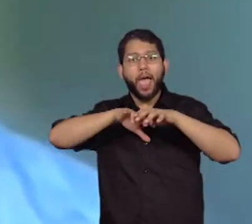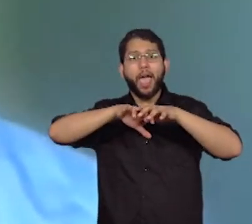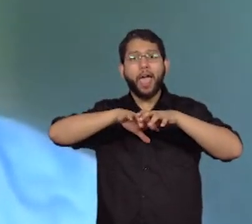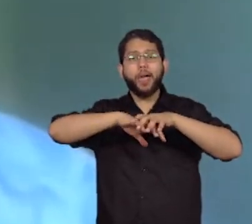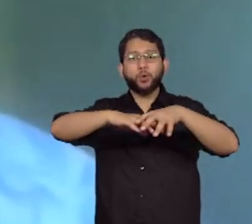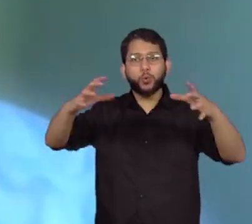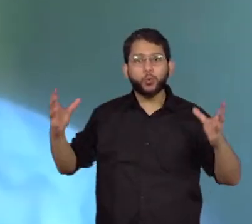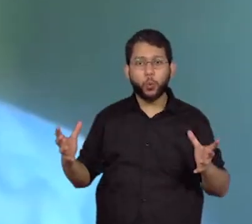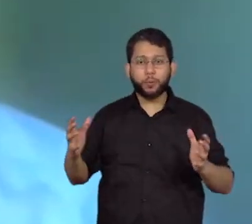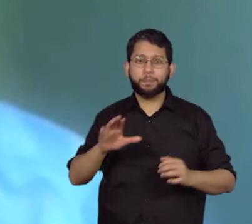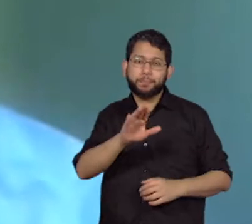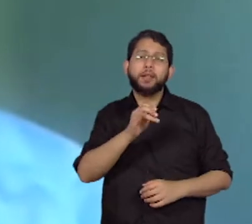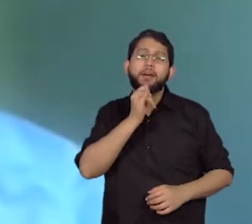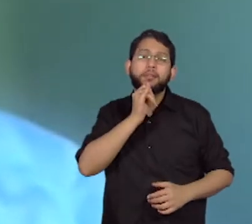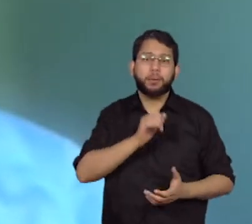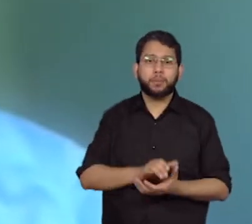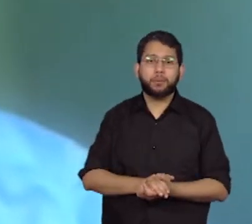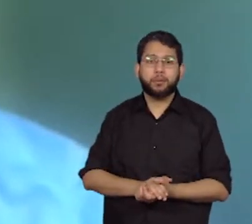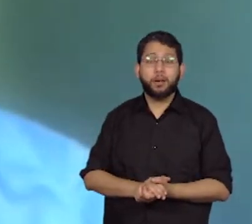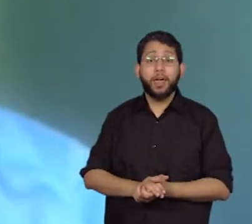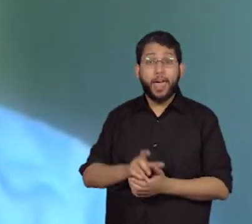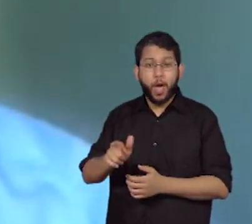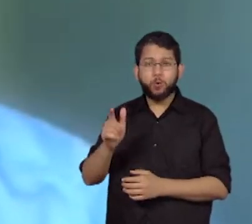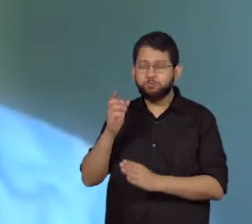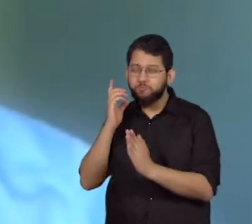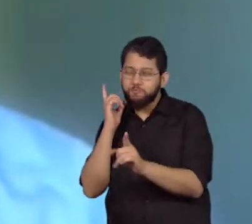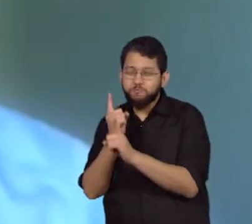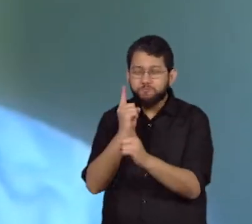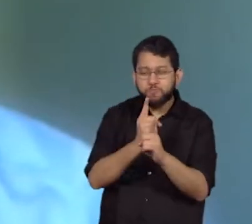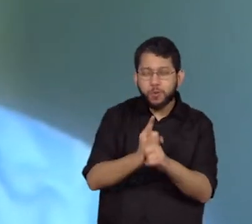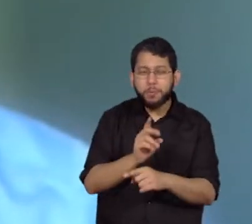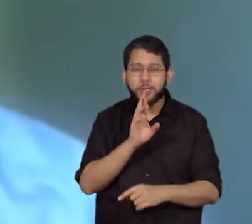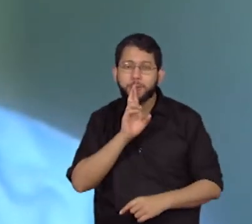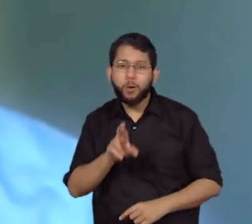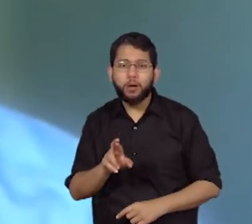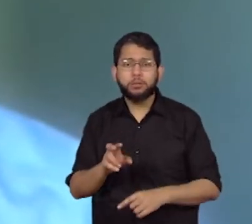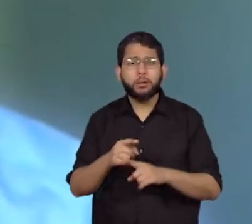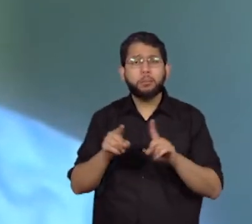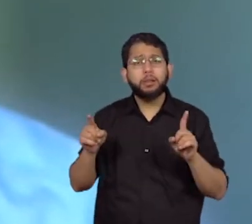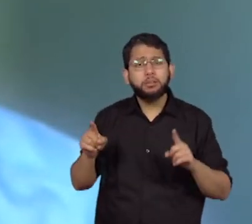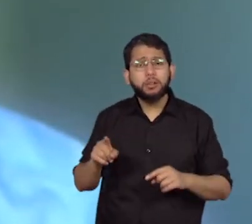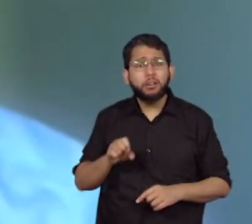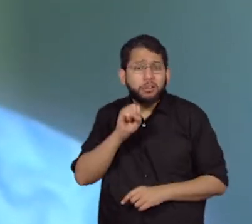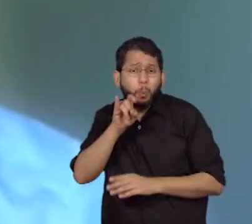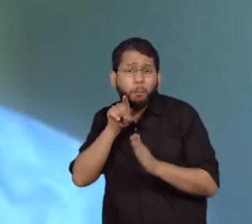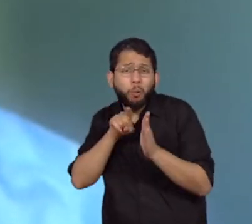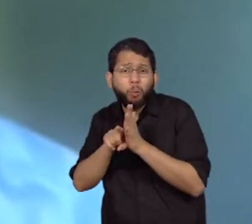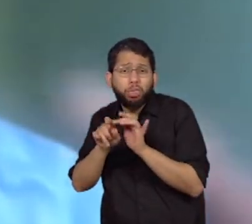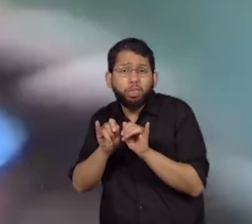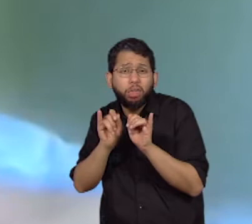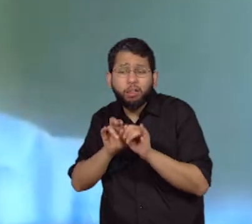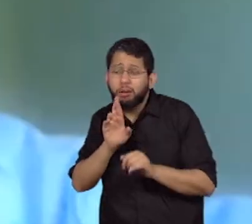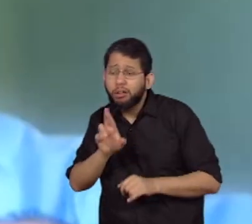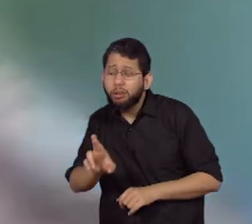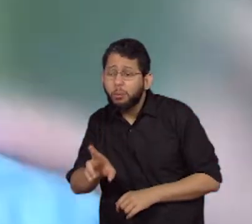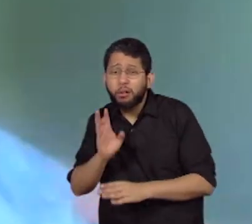quais perguntas você vai fazer. Eu acho que essa é a grande